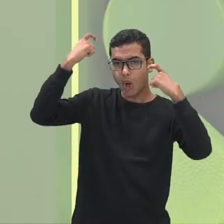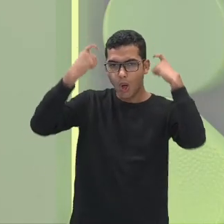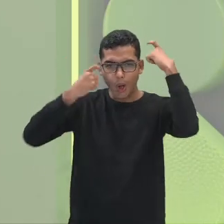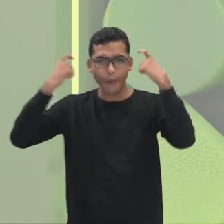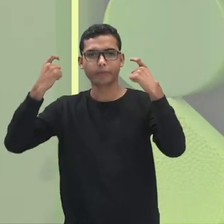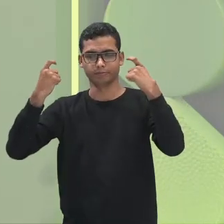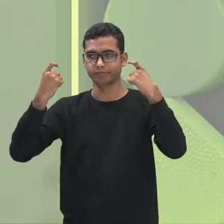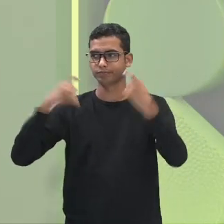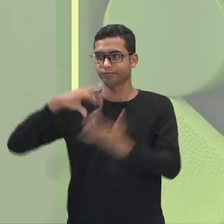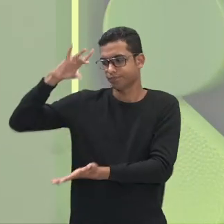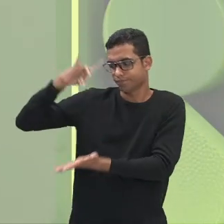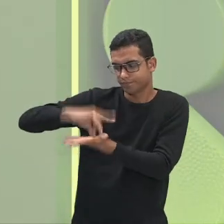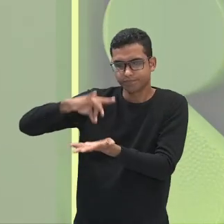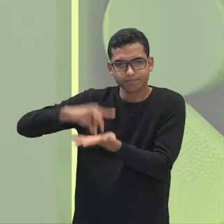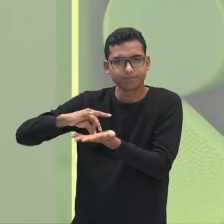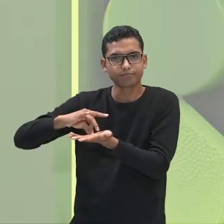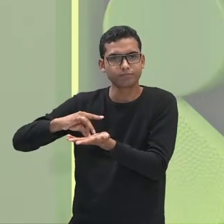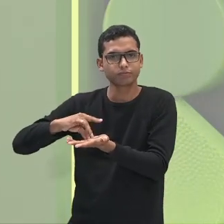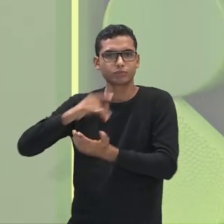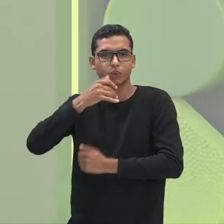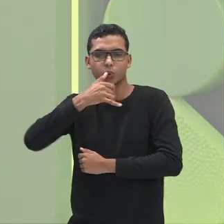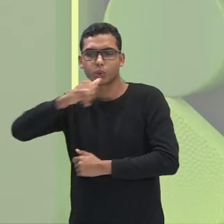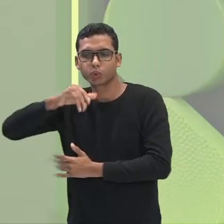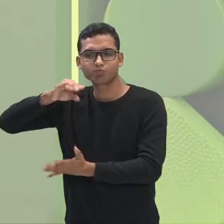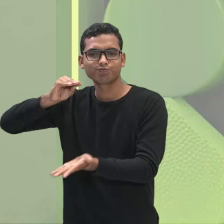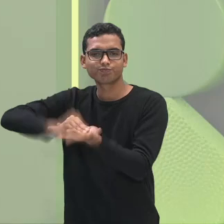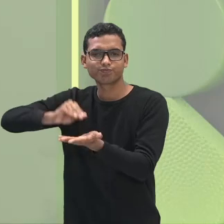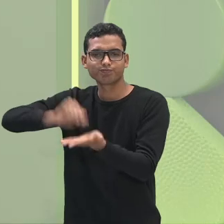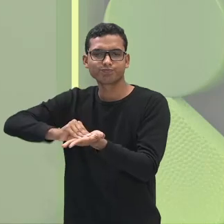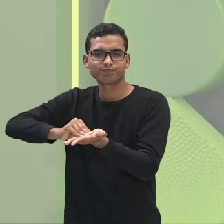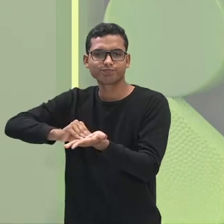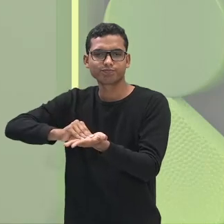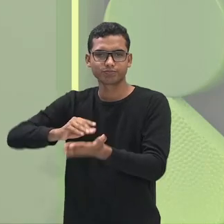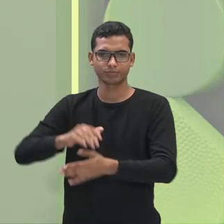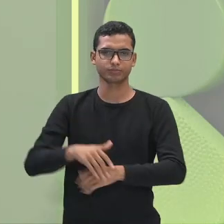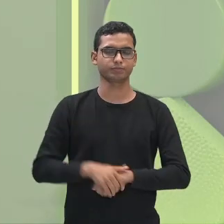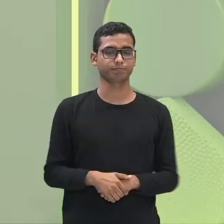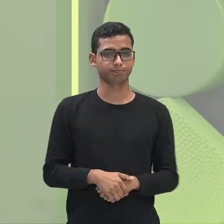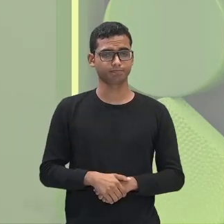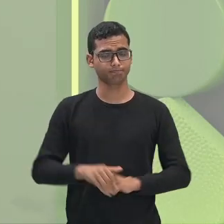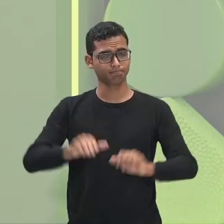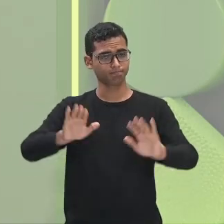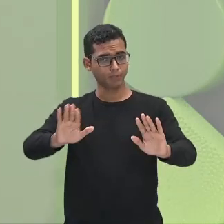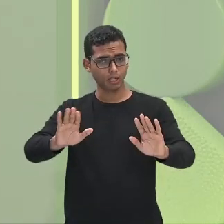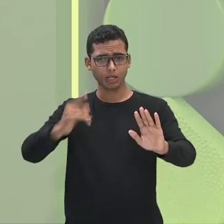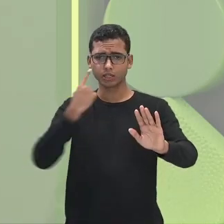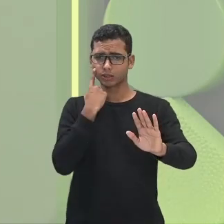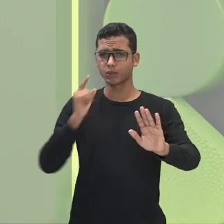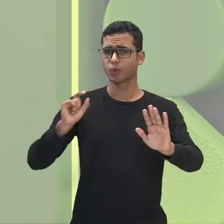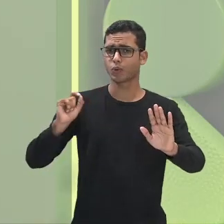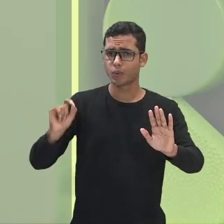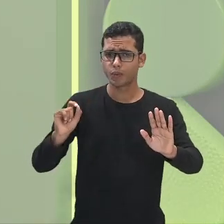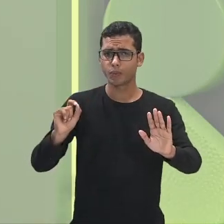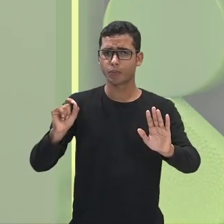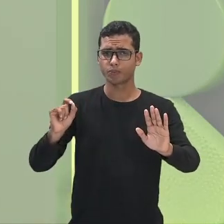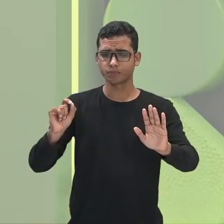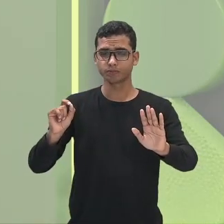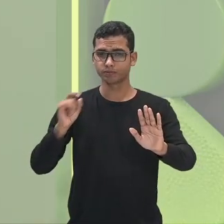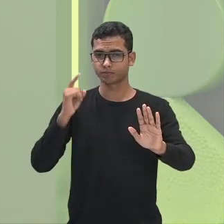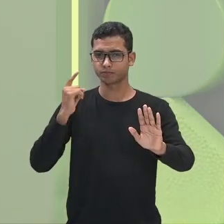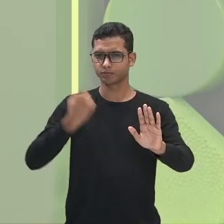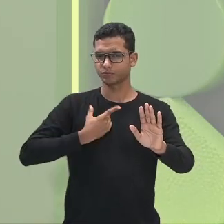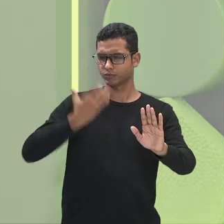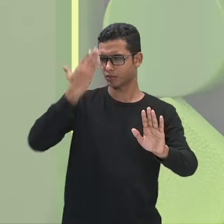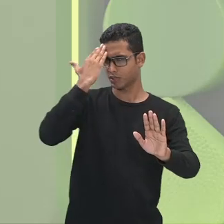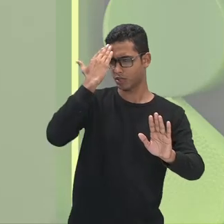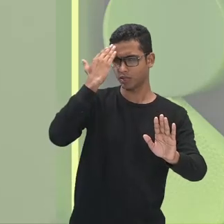ficar preocupados com a falta de energia. Mas claro que para conhecermos